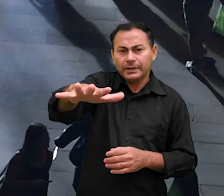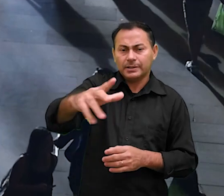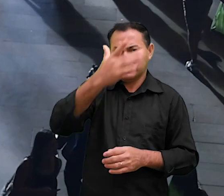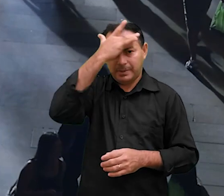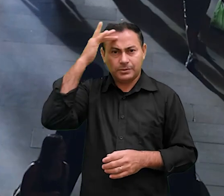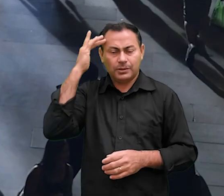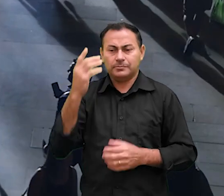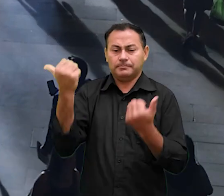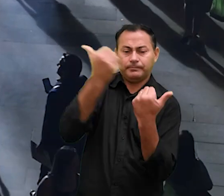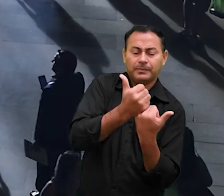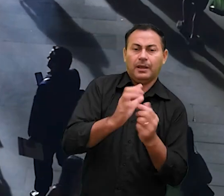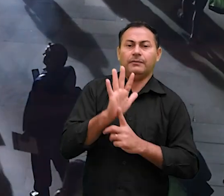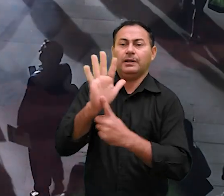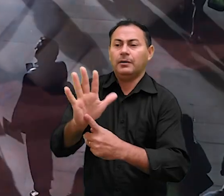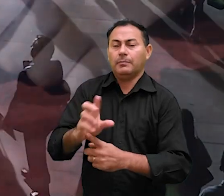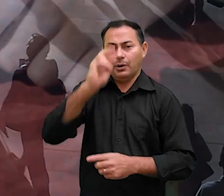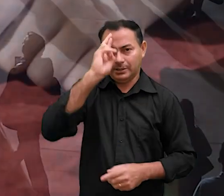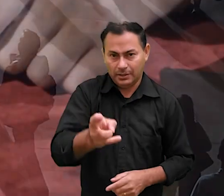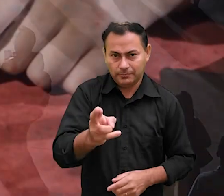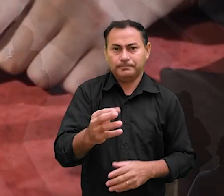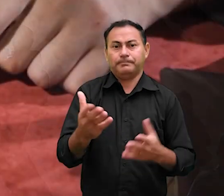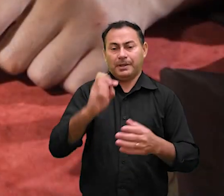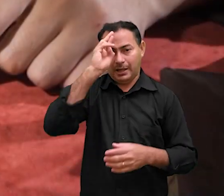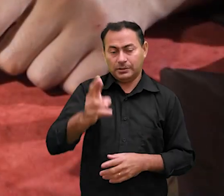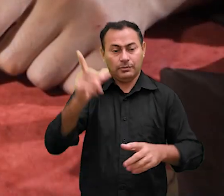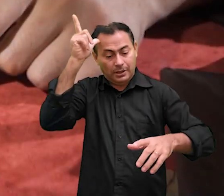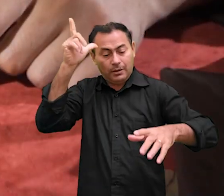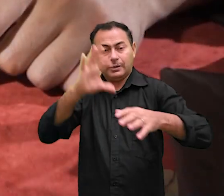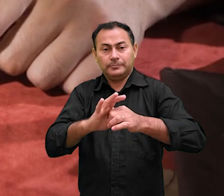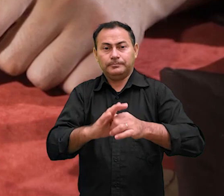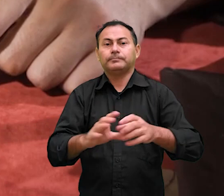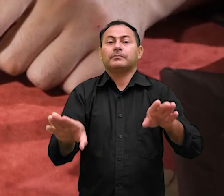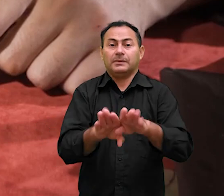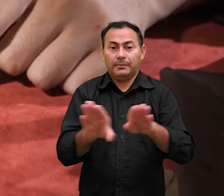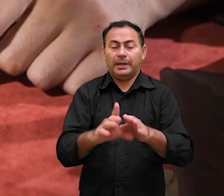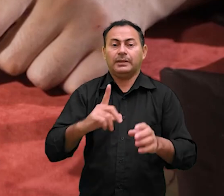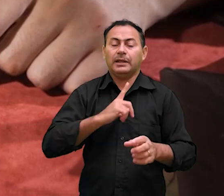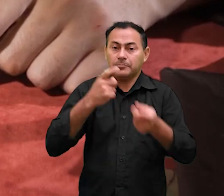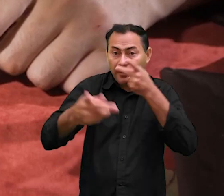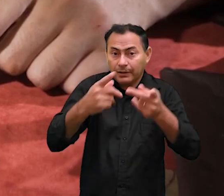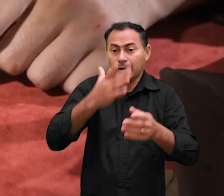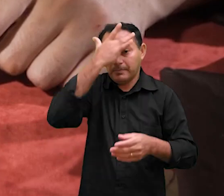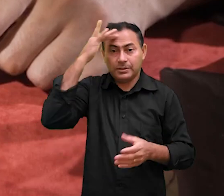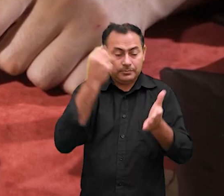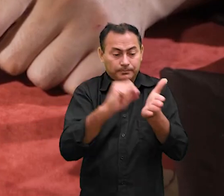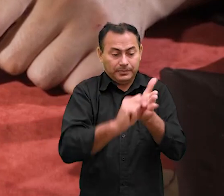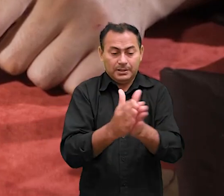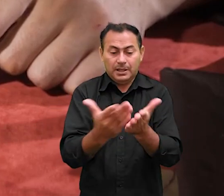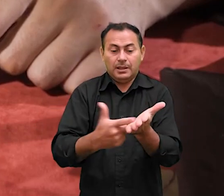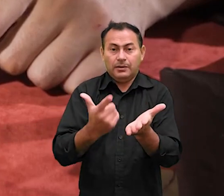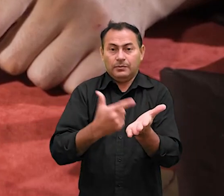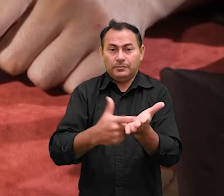vezes, essas pessoas substituem a revelação por razão e lógica. Também tenho de dizer que o homem escreveu